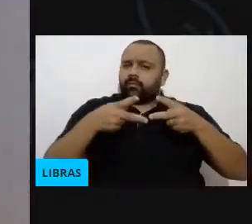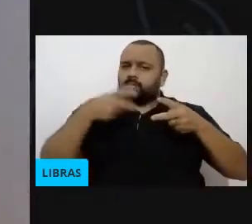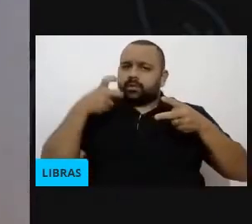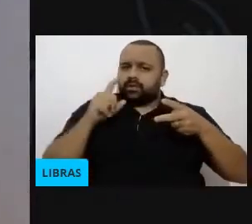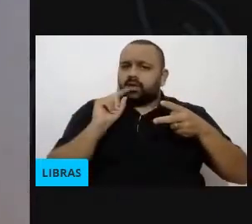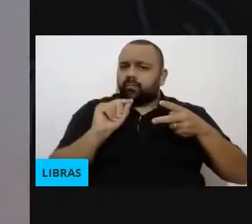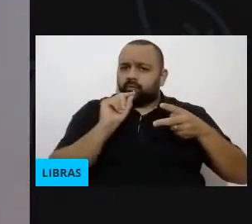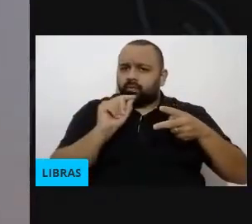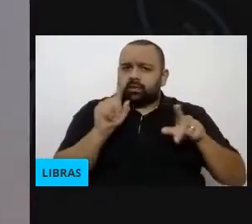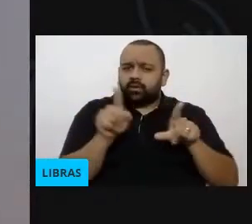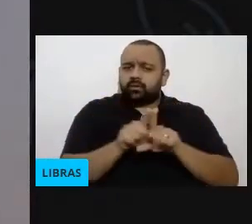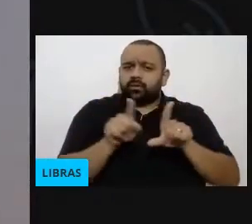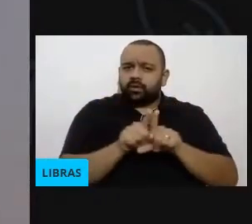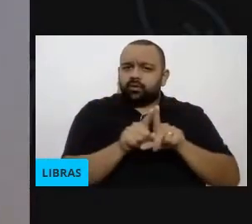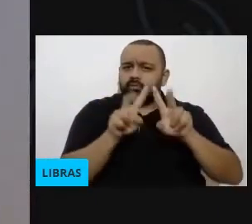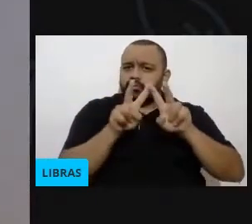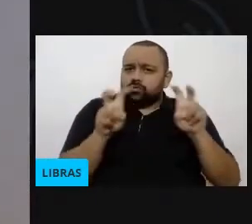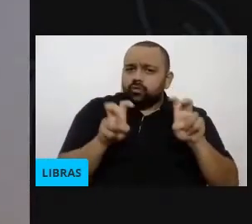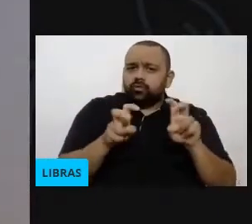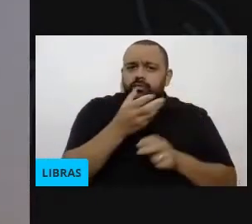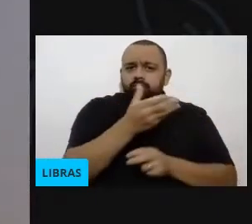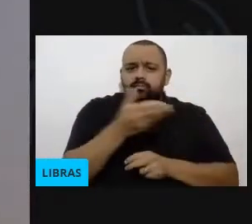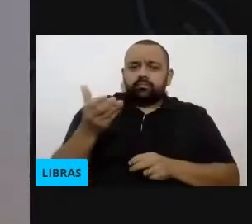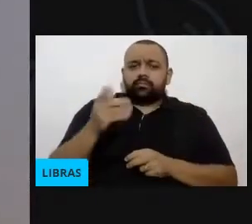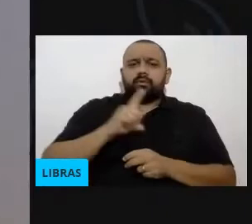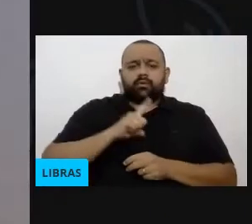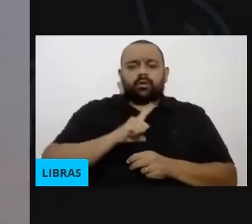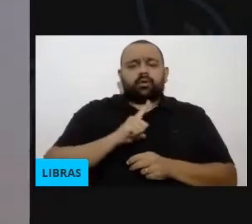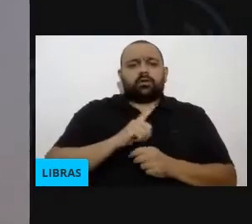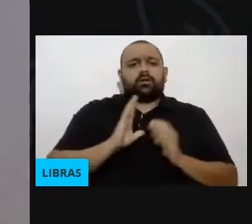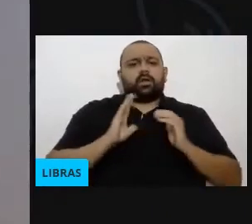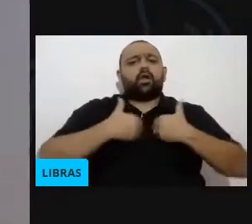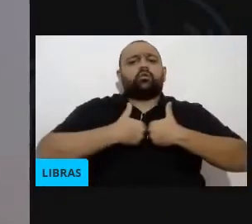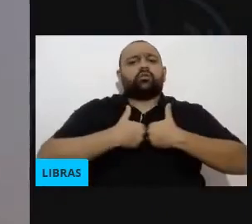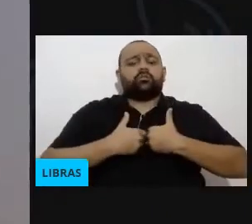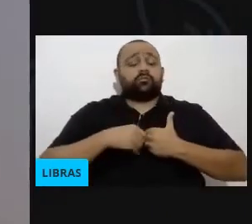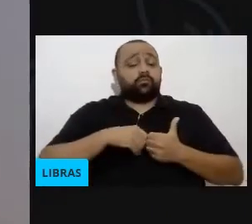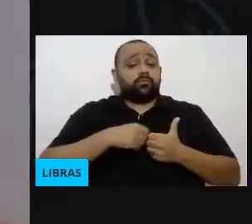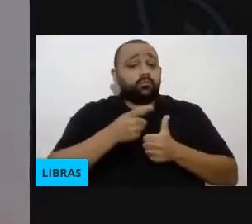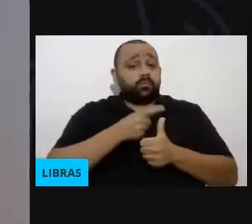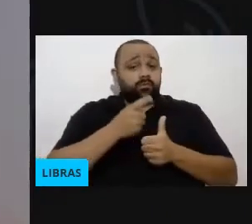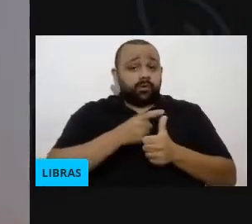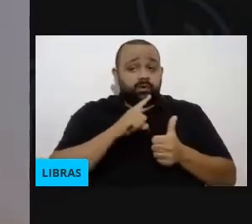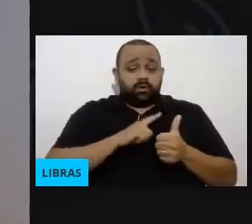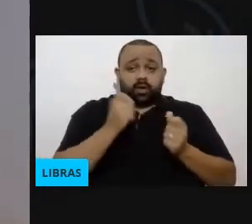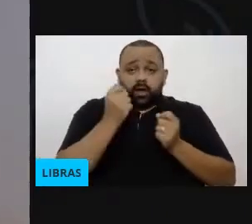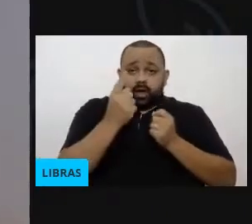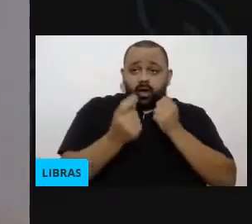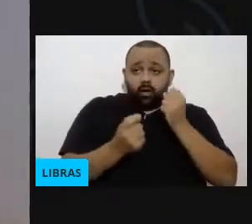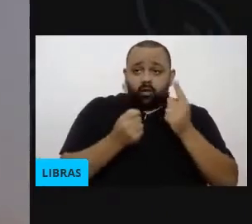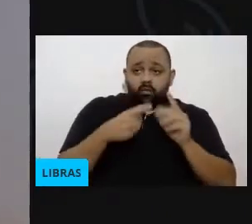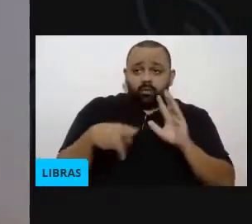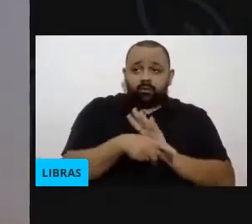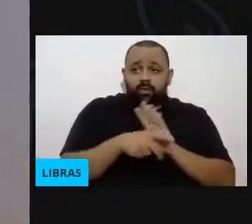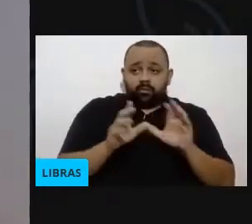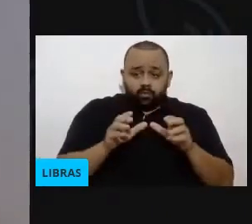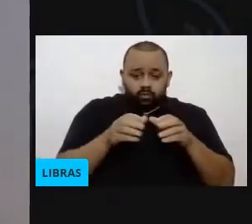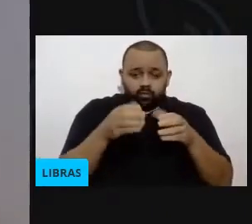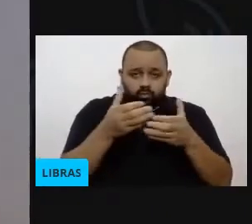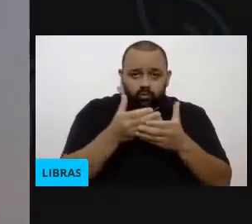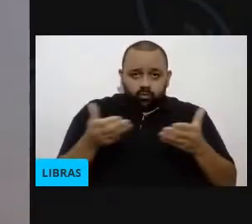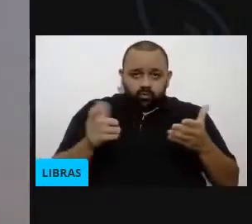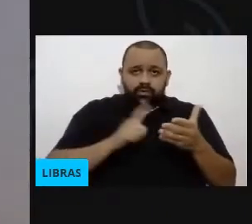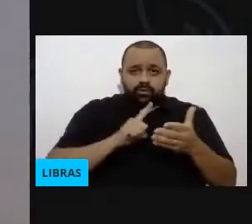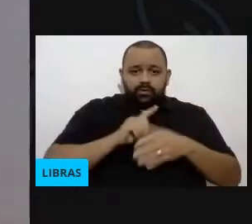cedo, com os indivíduos com autismo. Tá? Primeiro, tem algumas características de grupos que tiveram